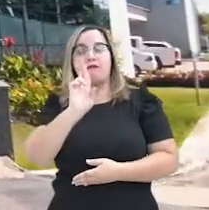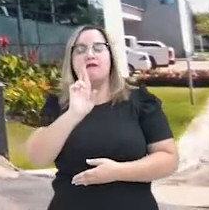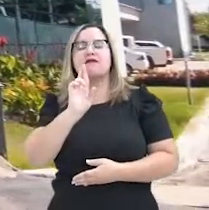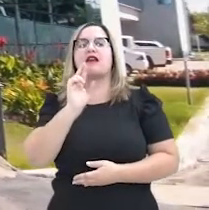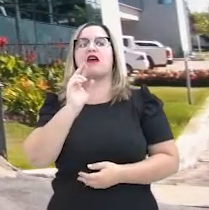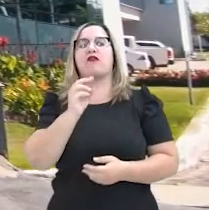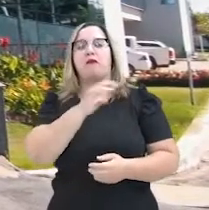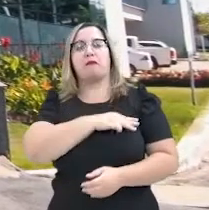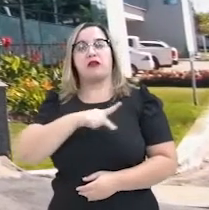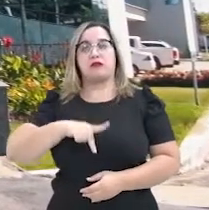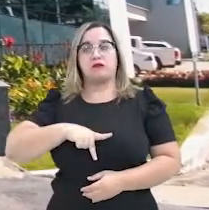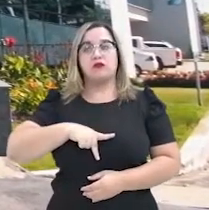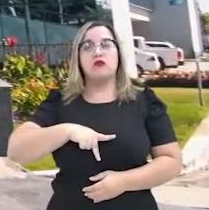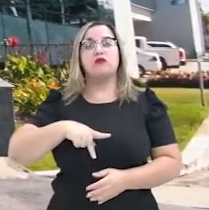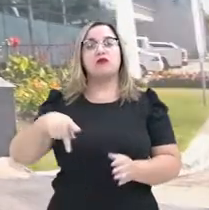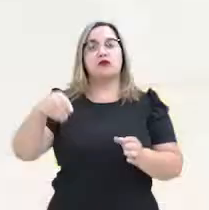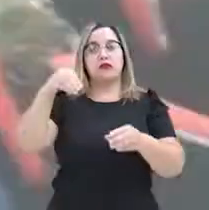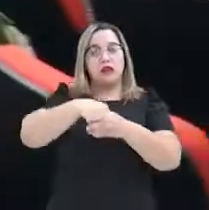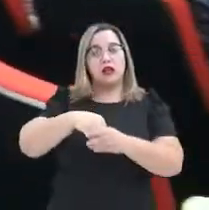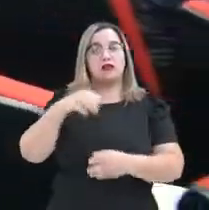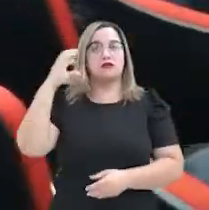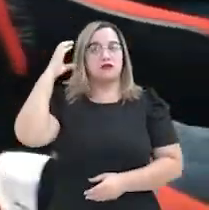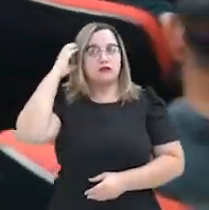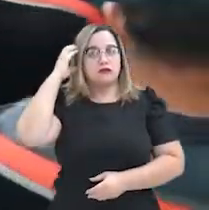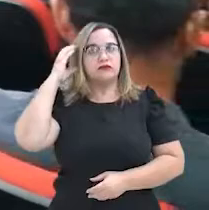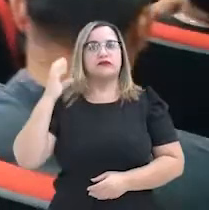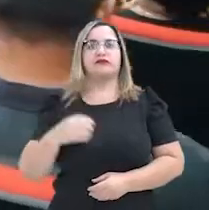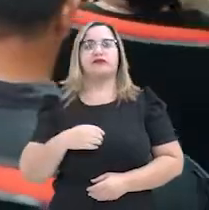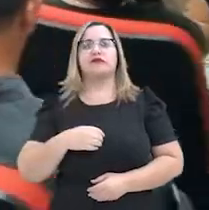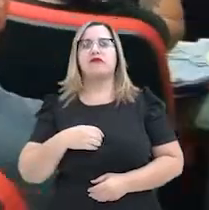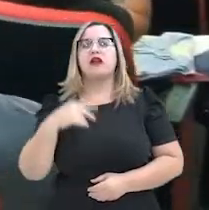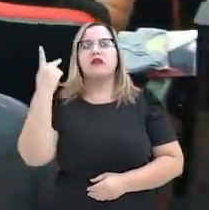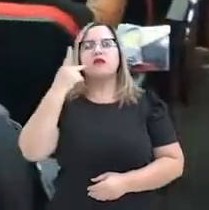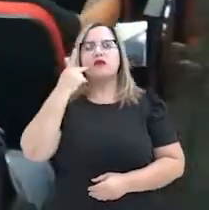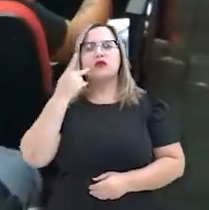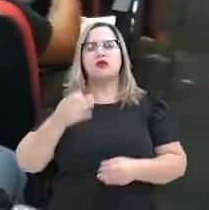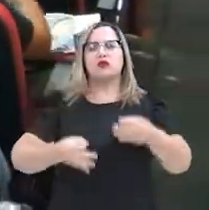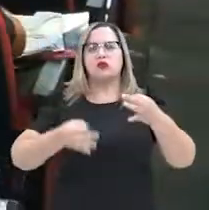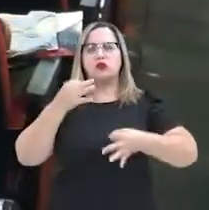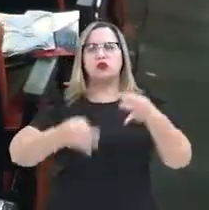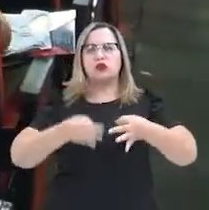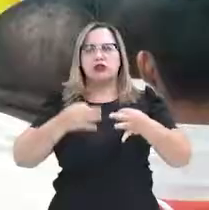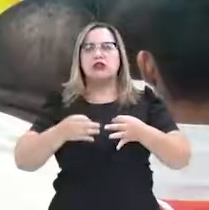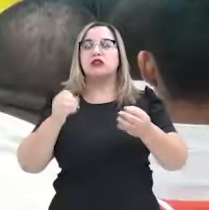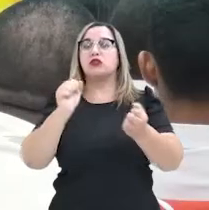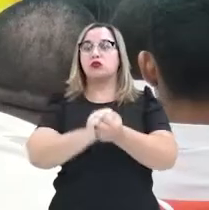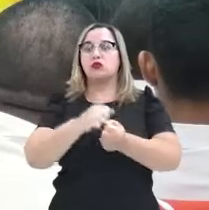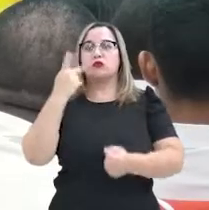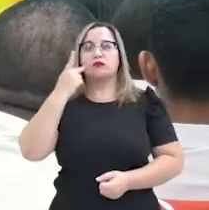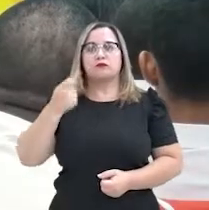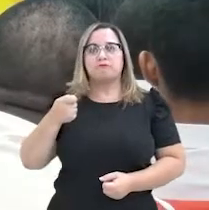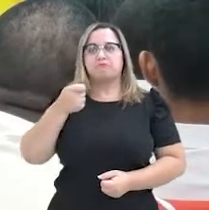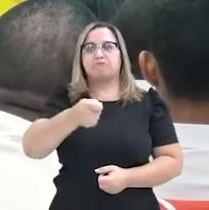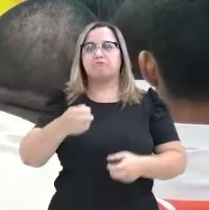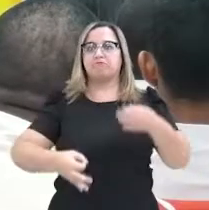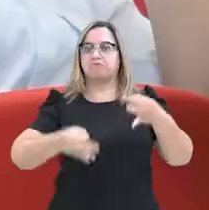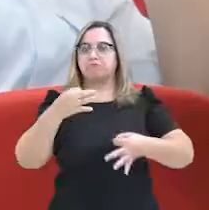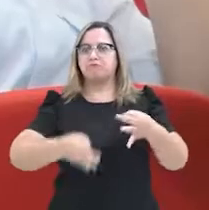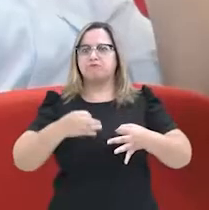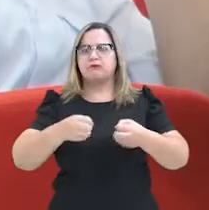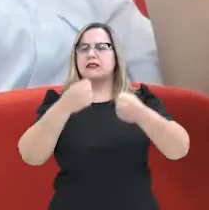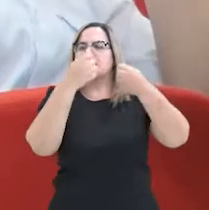Público de Mato Grosso, em Cuiabá. Procurador de Justiça, coordenador do evento, destacou que a proteção